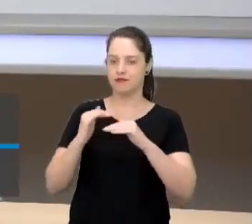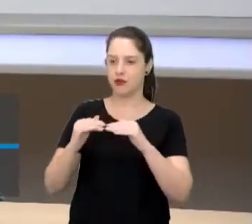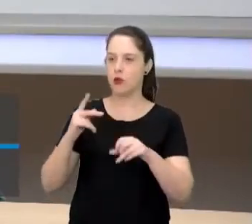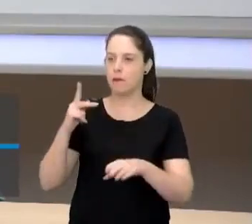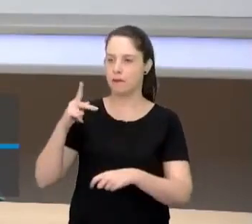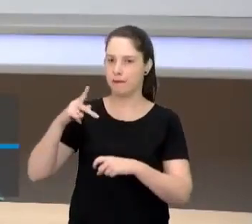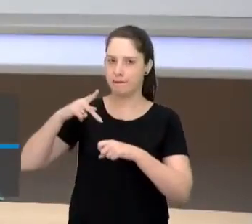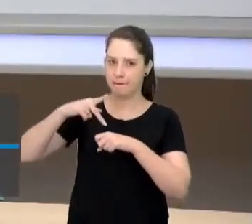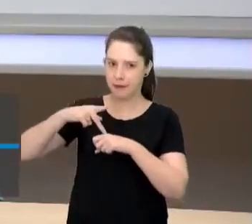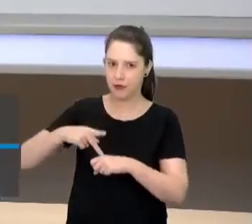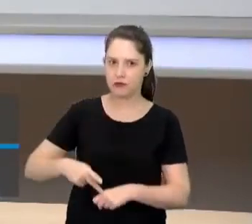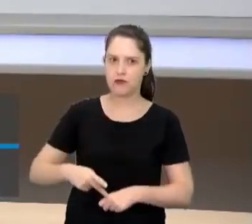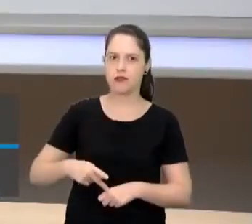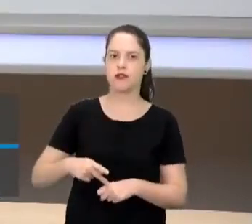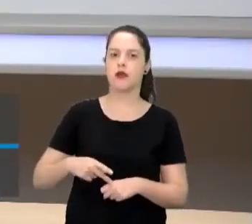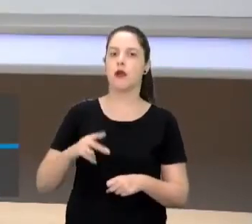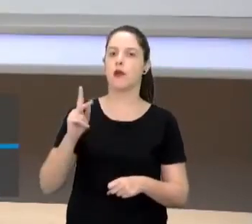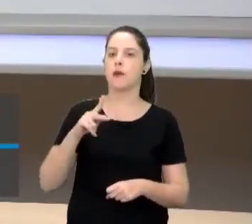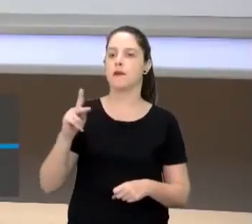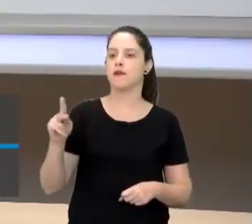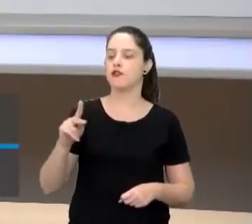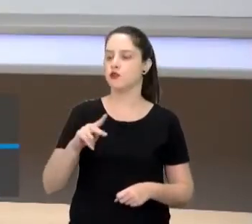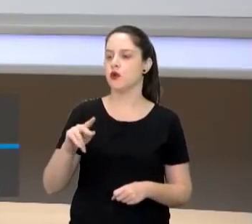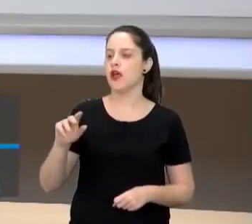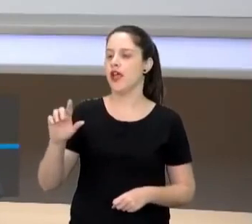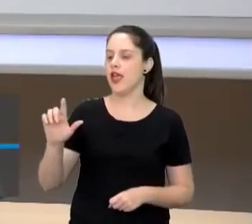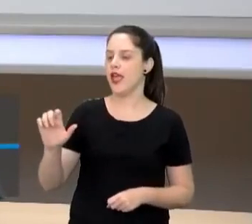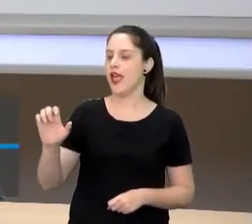protagonista. Professora Eunice, empatia.